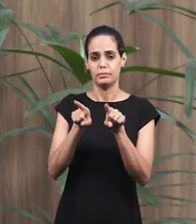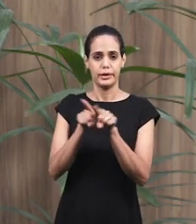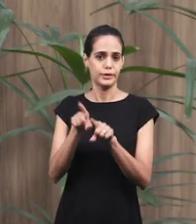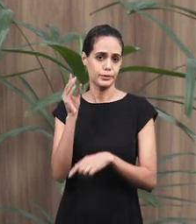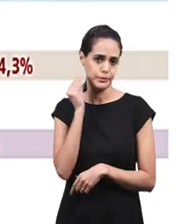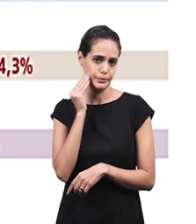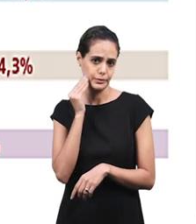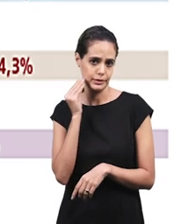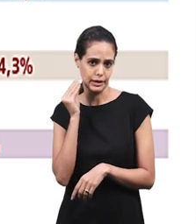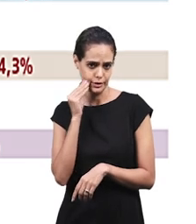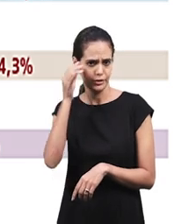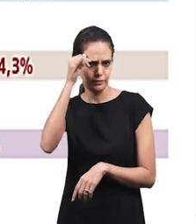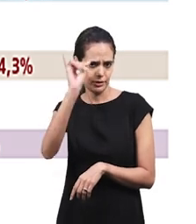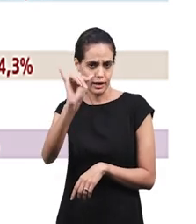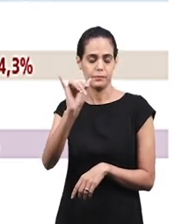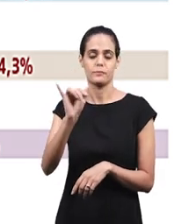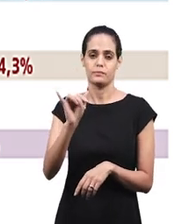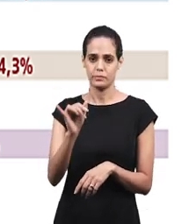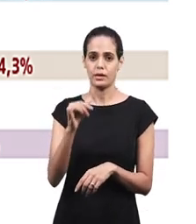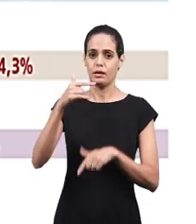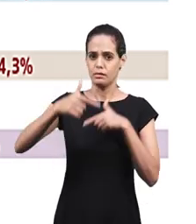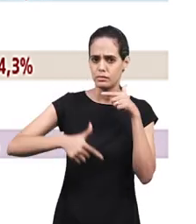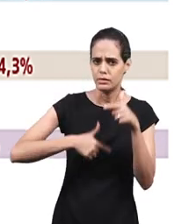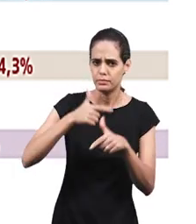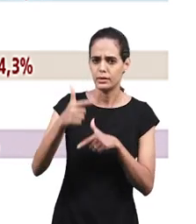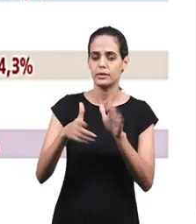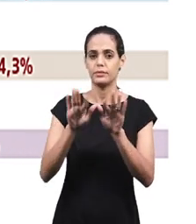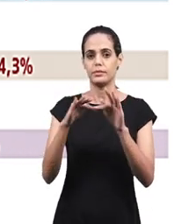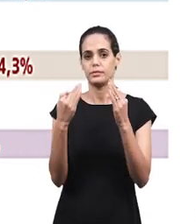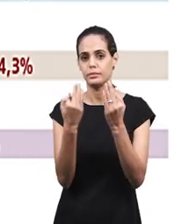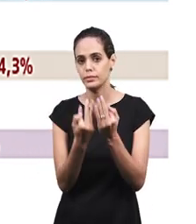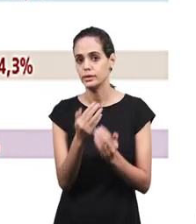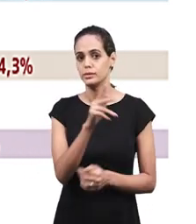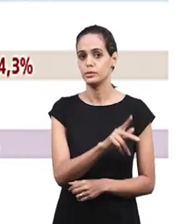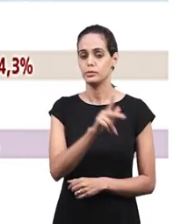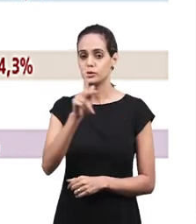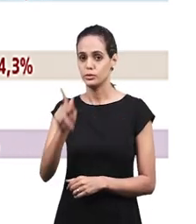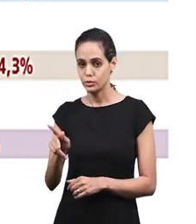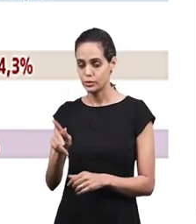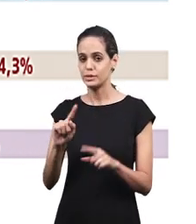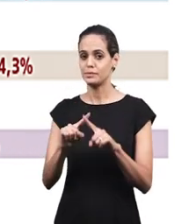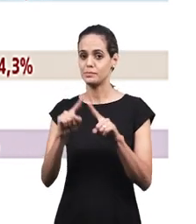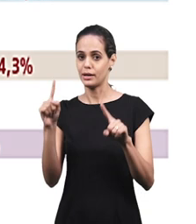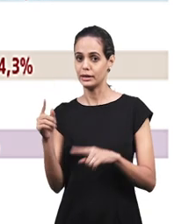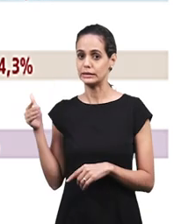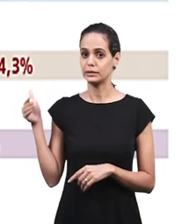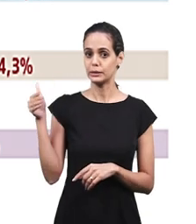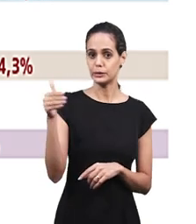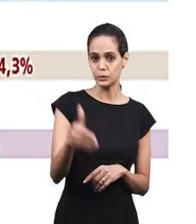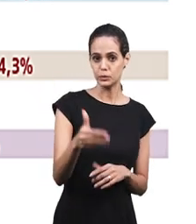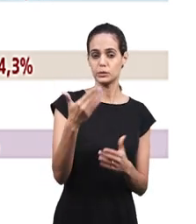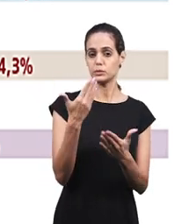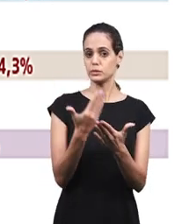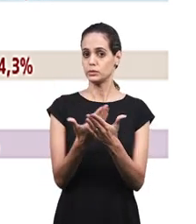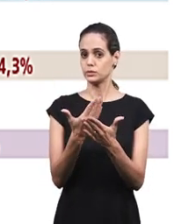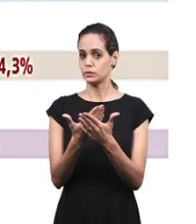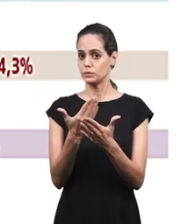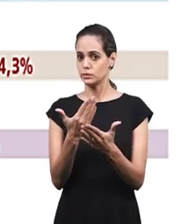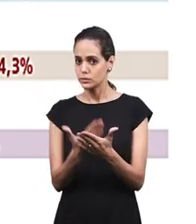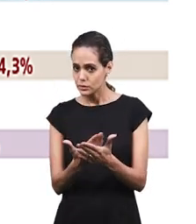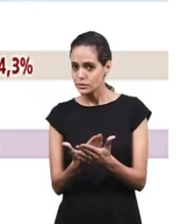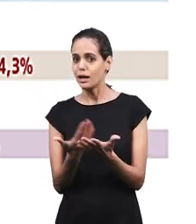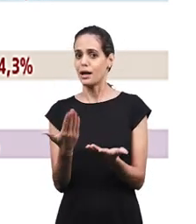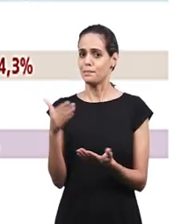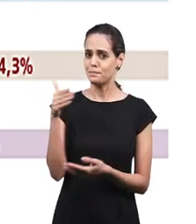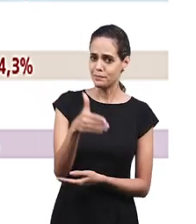oportunidades. Mesmo com muito trabalho das famílias e dos professores, o retorno das atividades dos estudantes tem